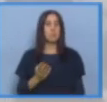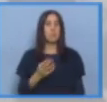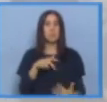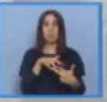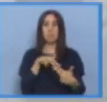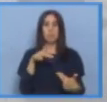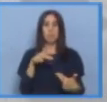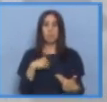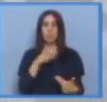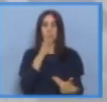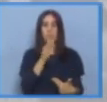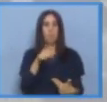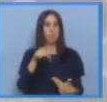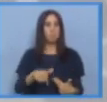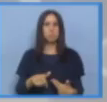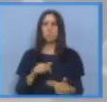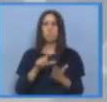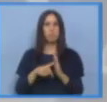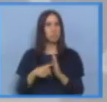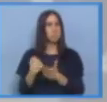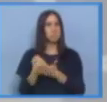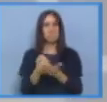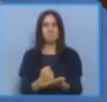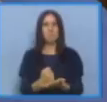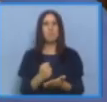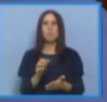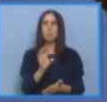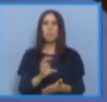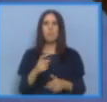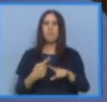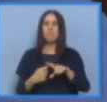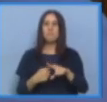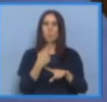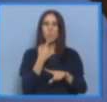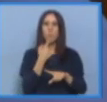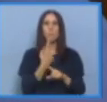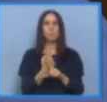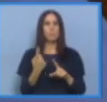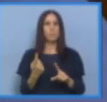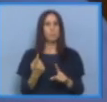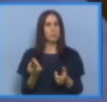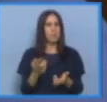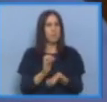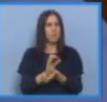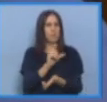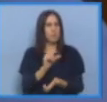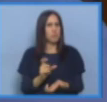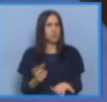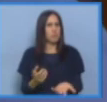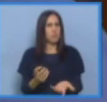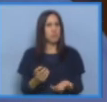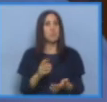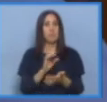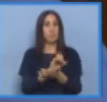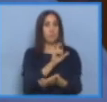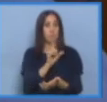Câmara Municipal, como dizia, desde logo apadrinhou o projeto, de uma forma muito interessante, porque fazermos isto na Figueira da Foz. A Figueira